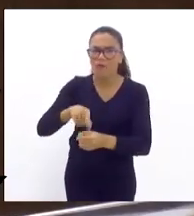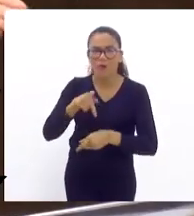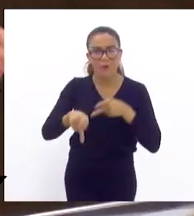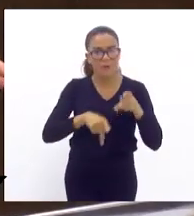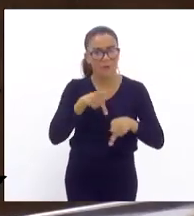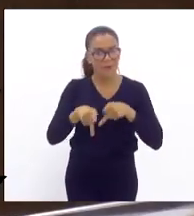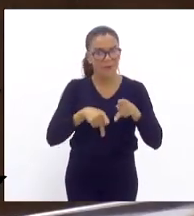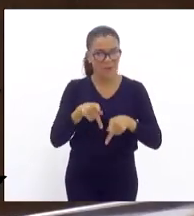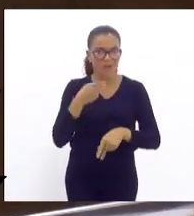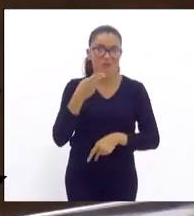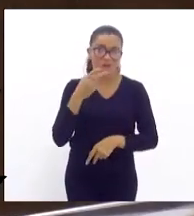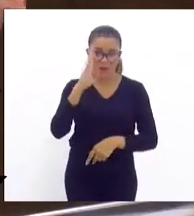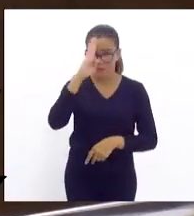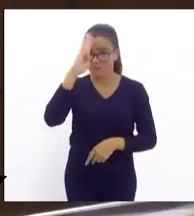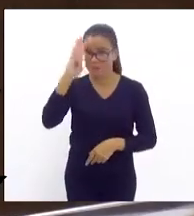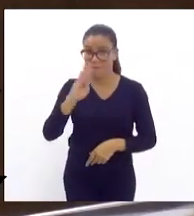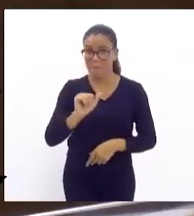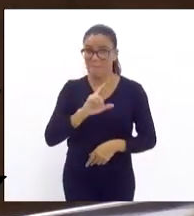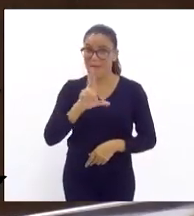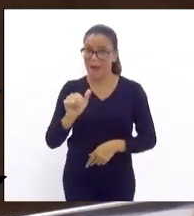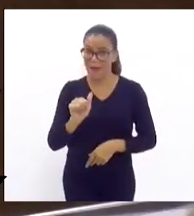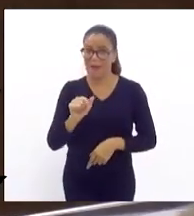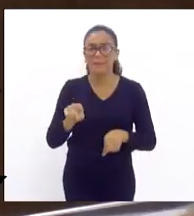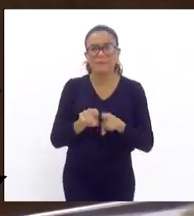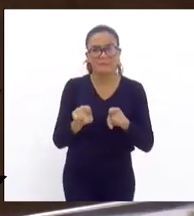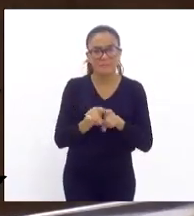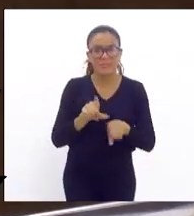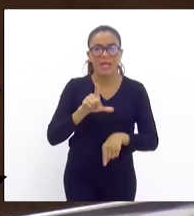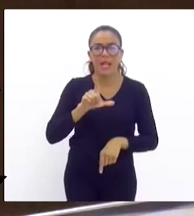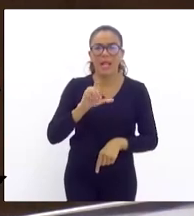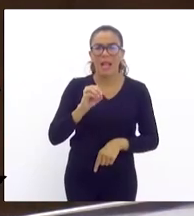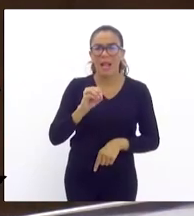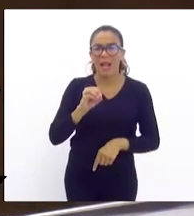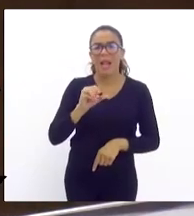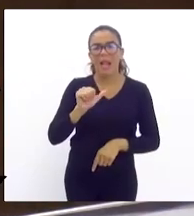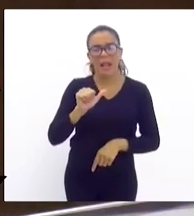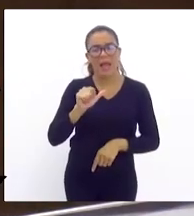vou falar da Barra, mas a Lagoa da Barra é da cidade como um todo, que nós tínhamos